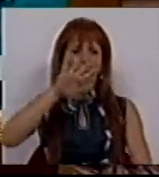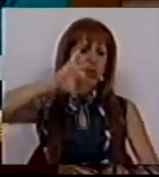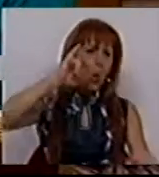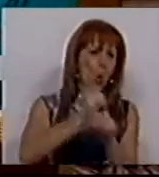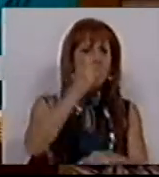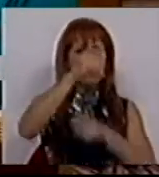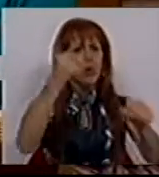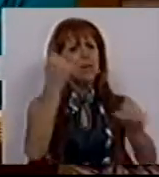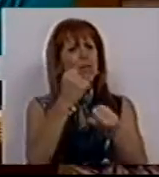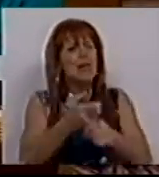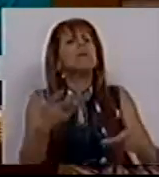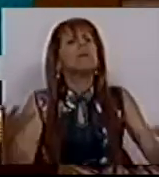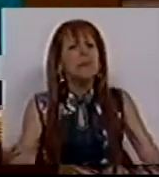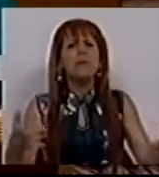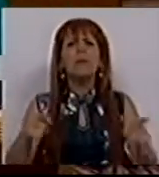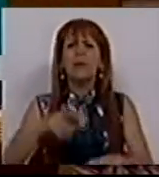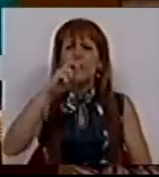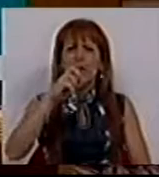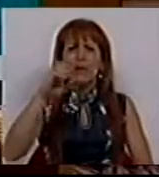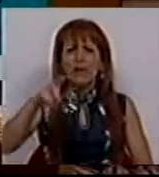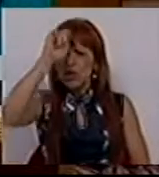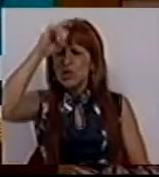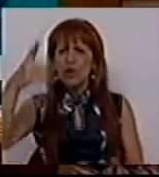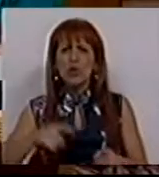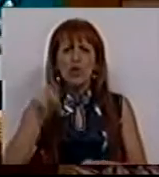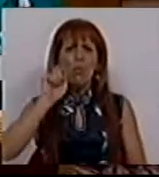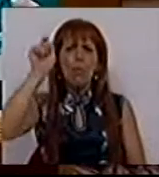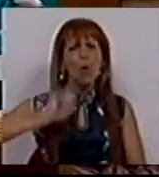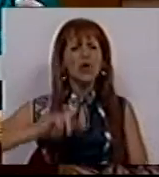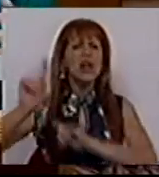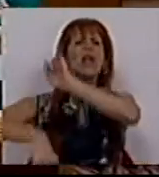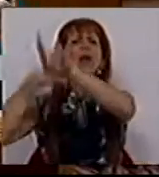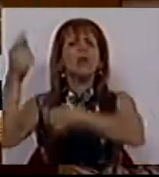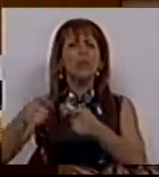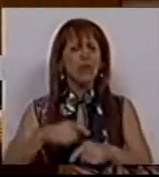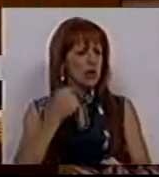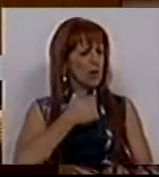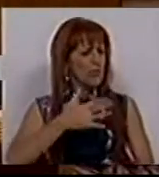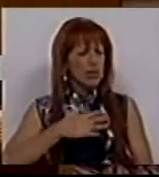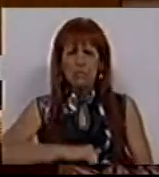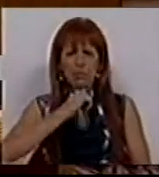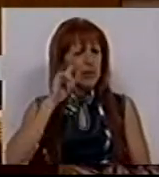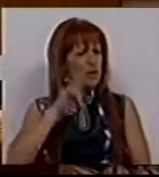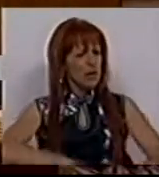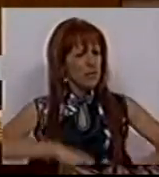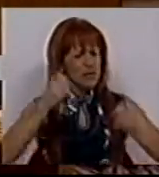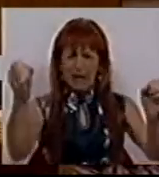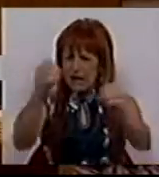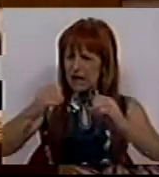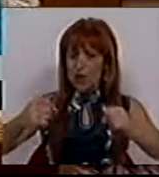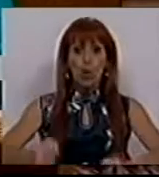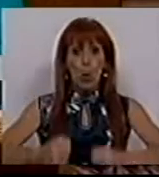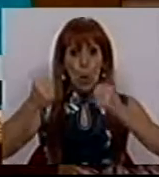por um trabalhador? Será que 30 estagiários e estagiárias depois, o empregador ainda não encontrou ninguém que